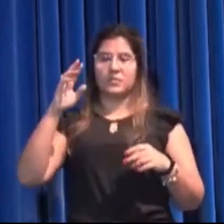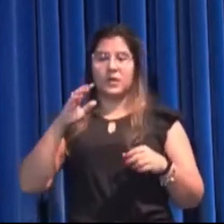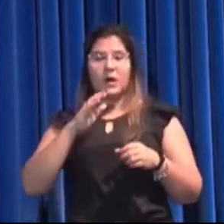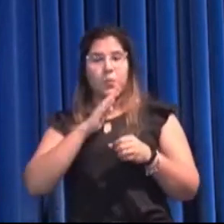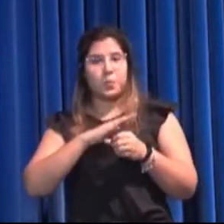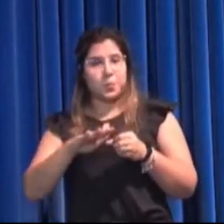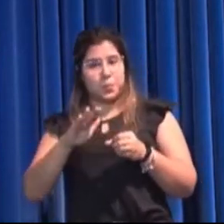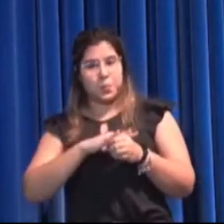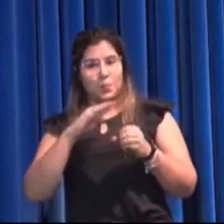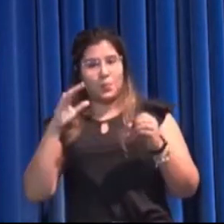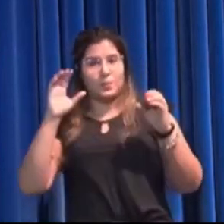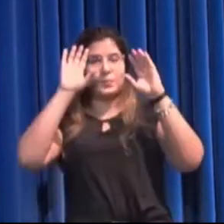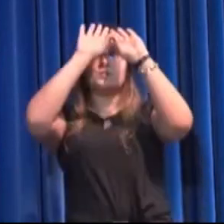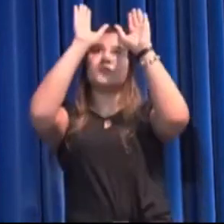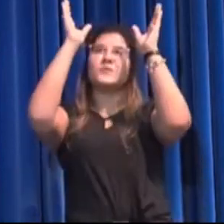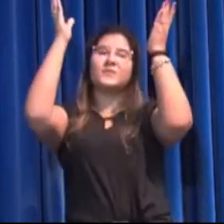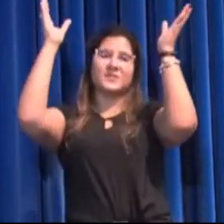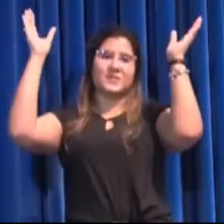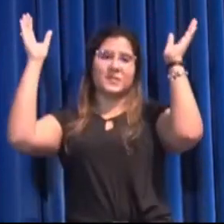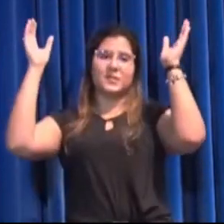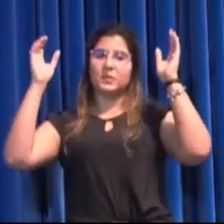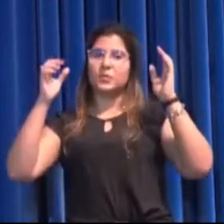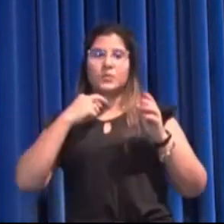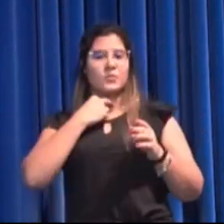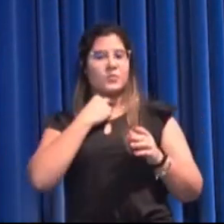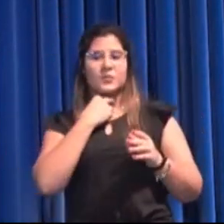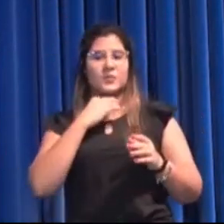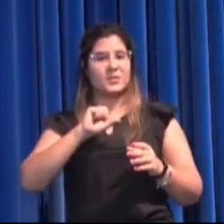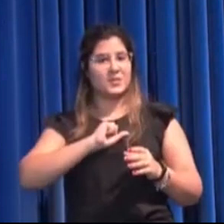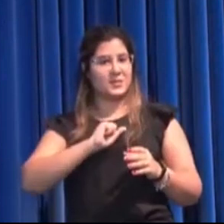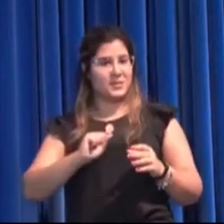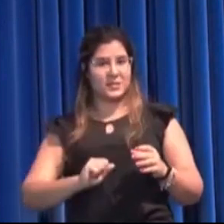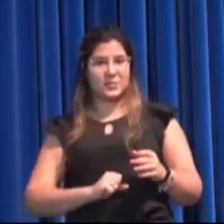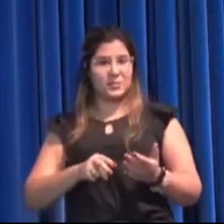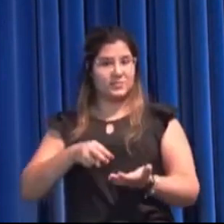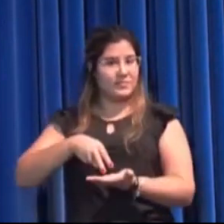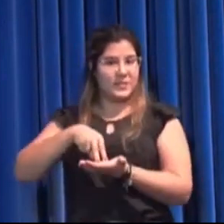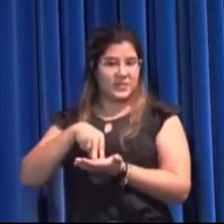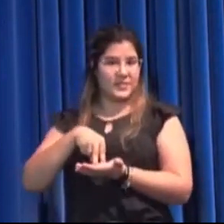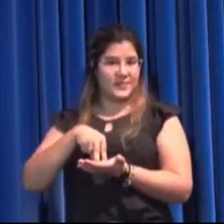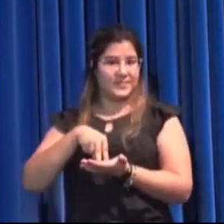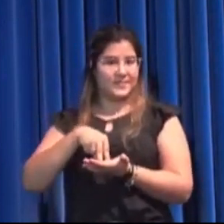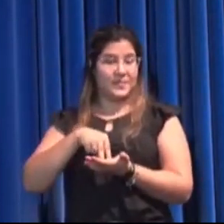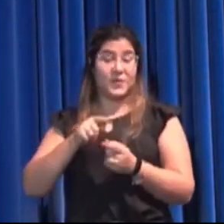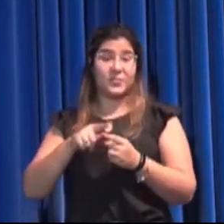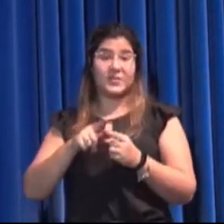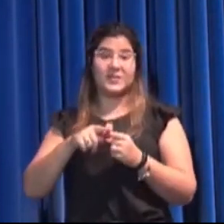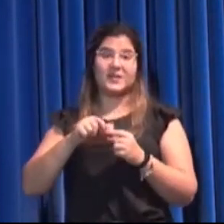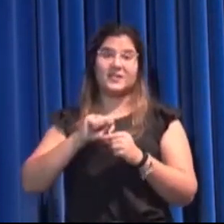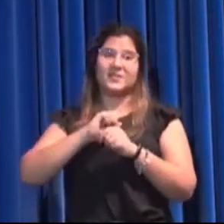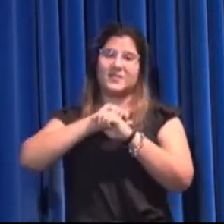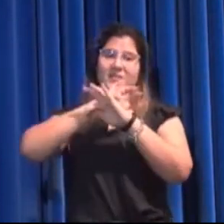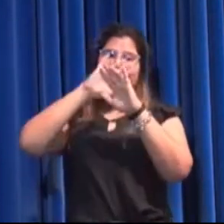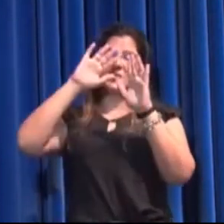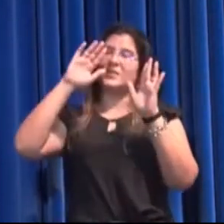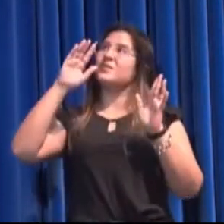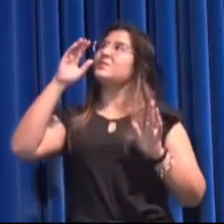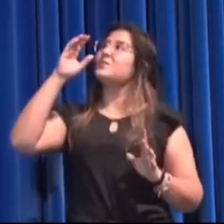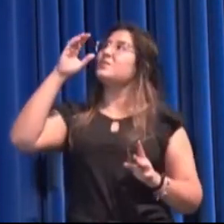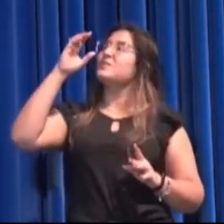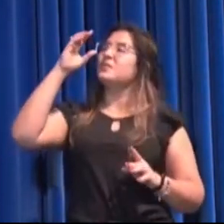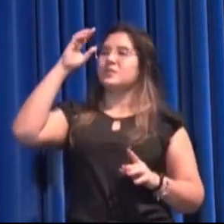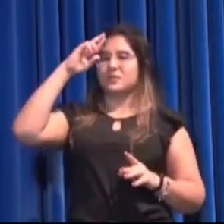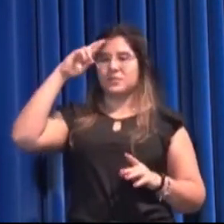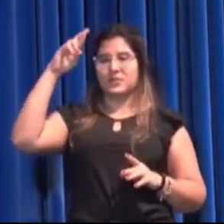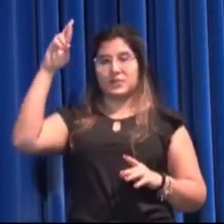não podiam os sacerdotes permanecerem em pé para ministrar, porque a glória do Senhor encheu